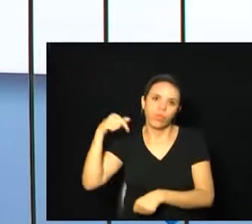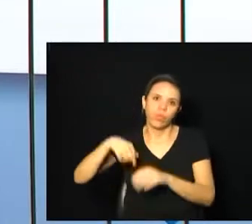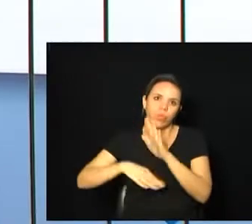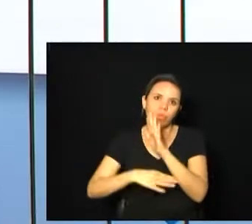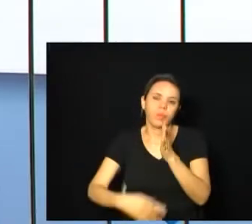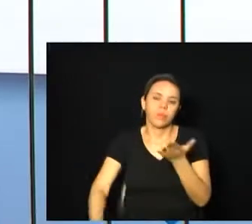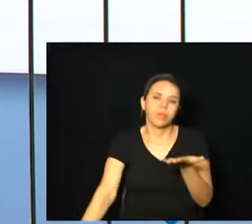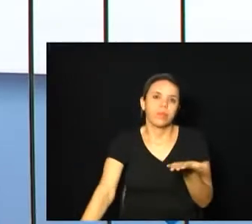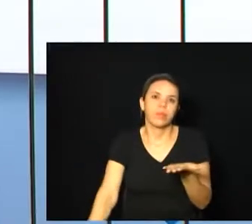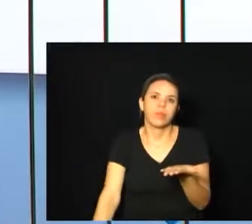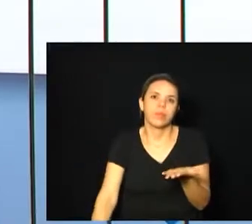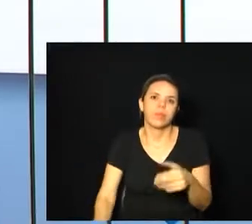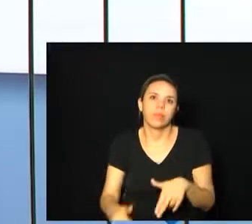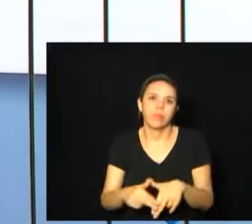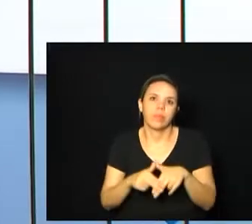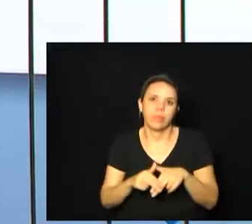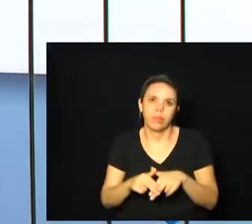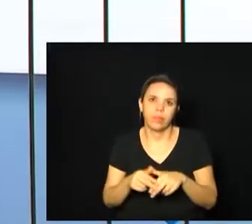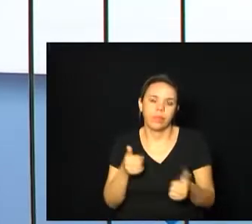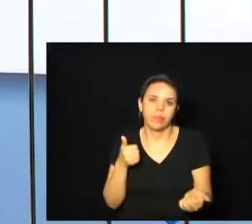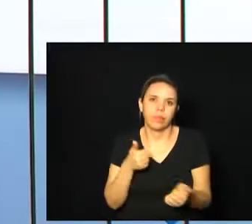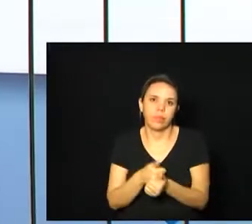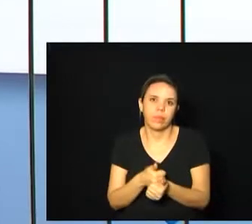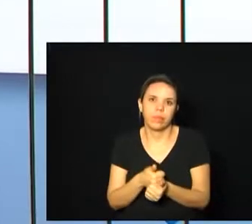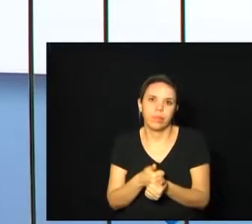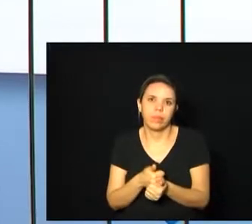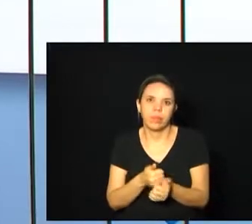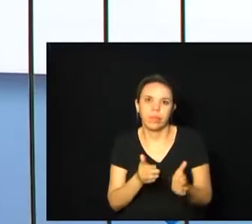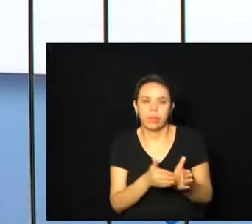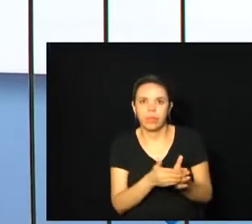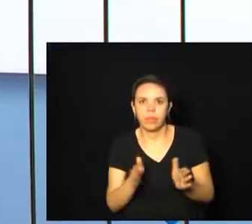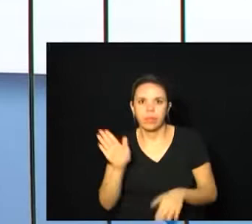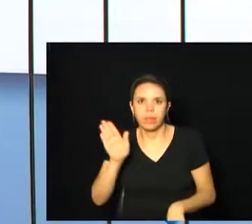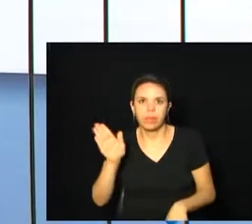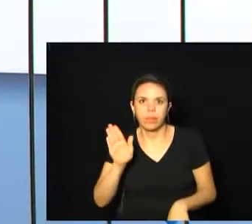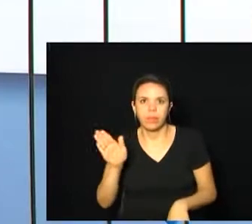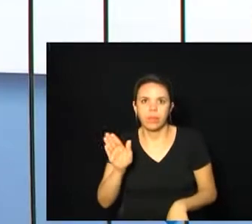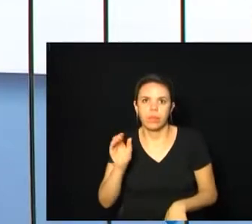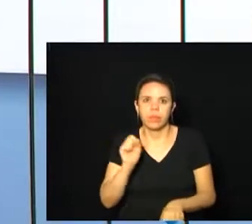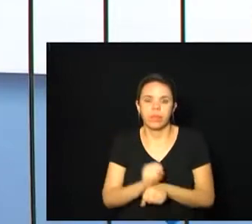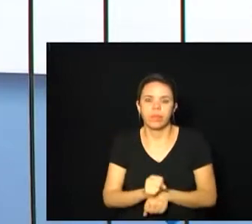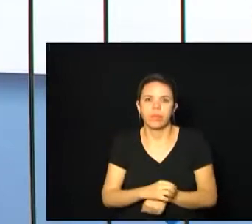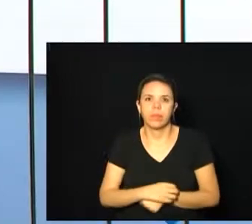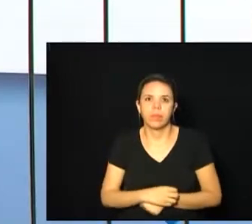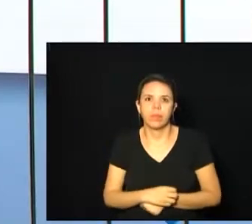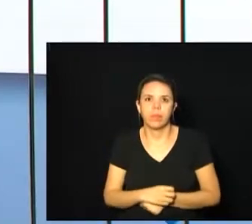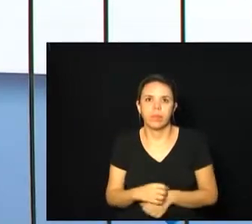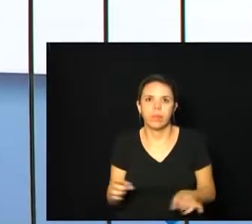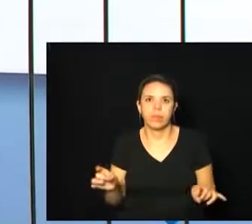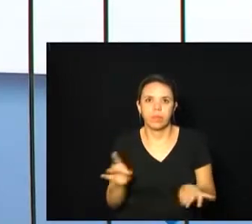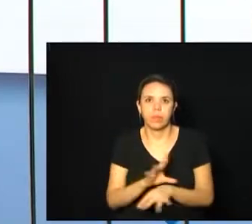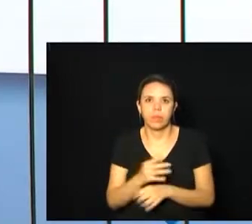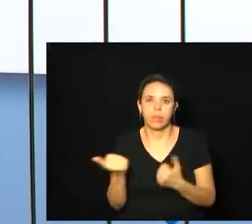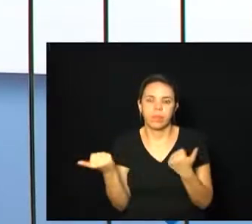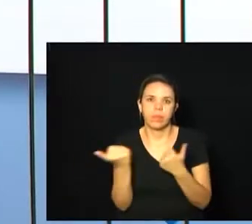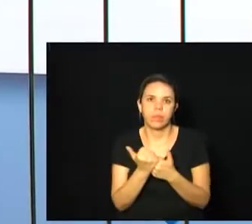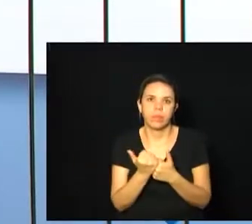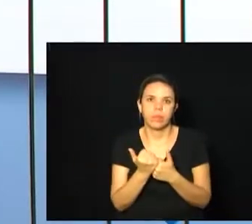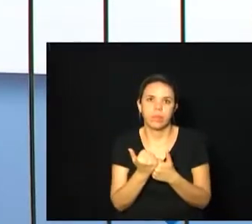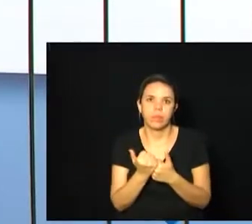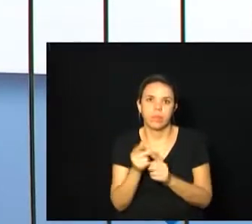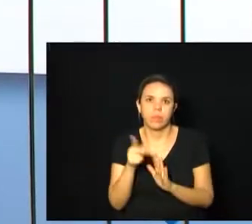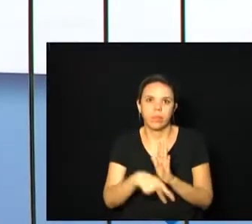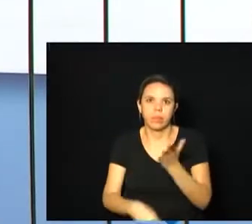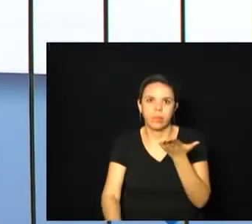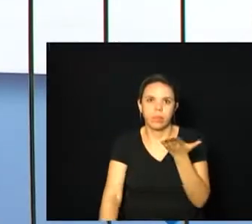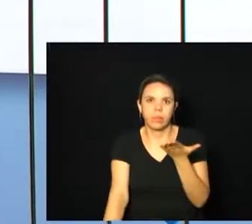Câmara. Mas por conta da proximidade com o período eleitoral, ficou parado e acabou sendo substituído por esse